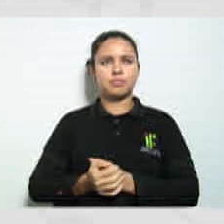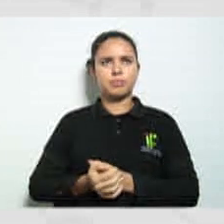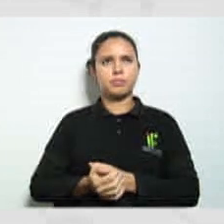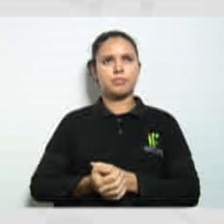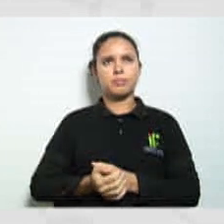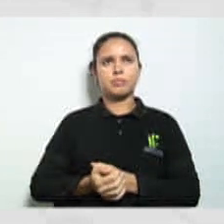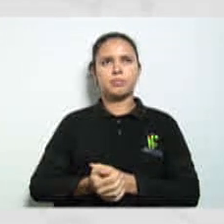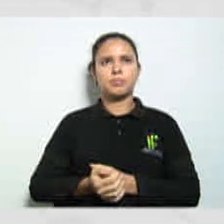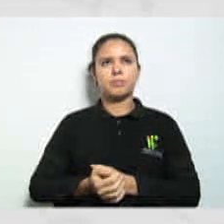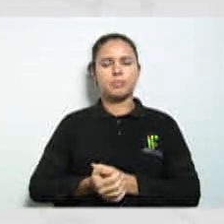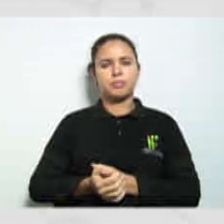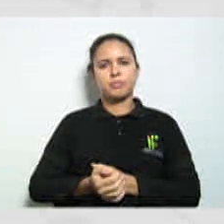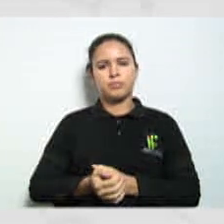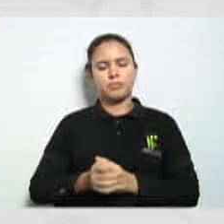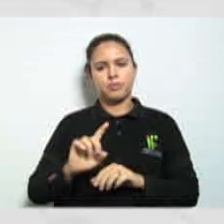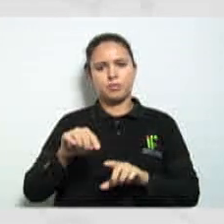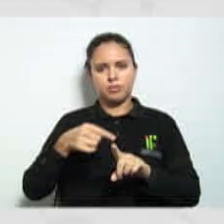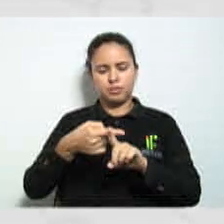e o